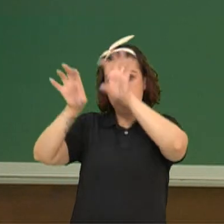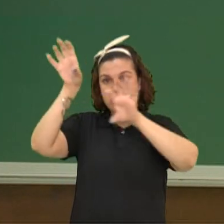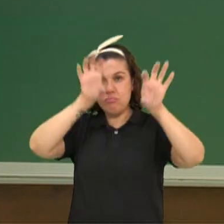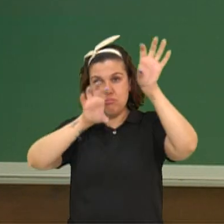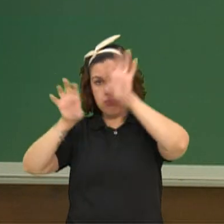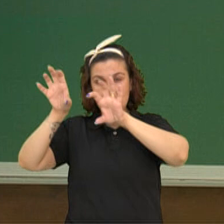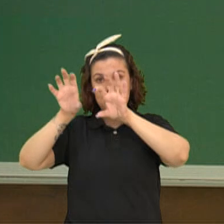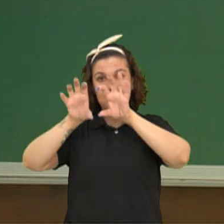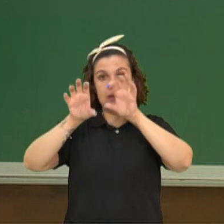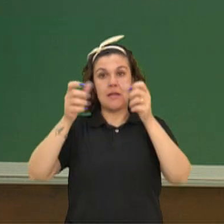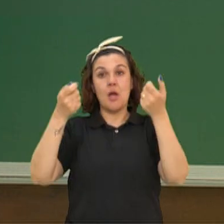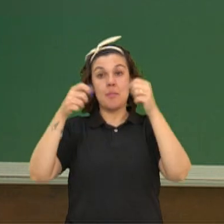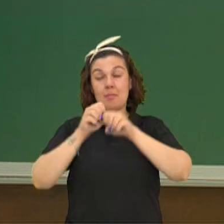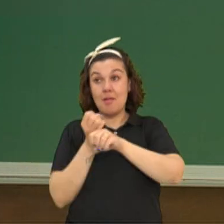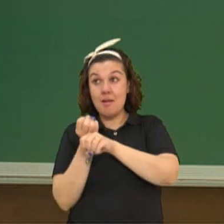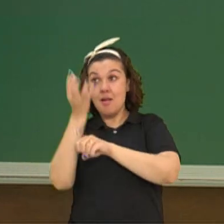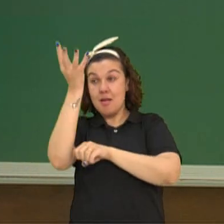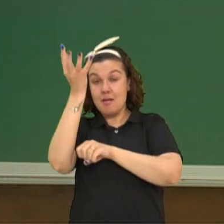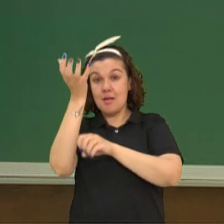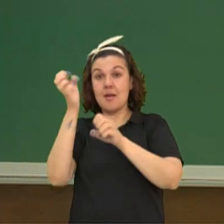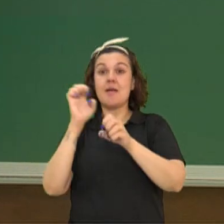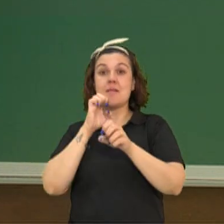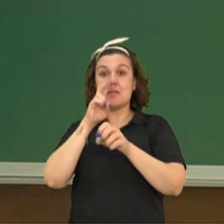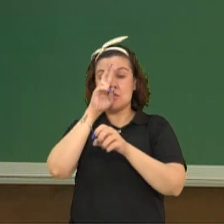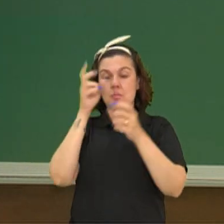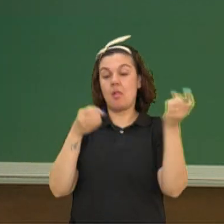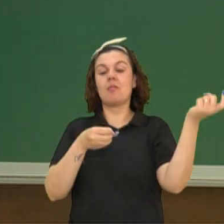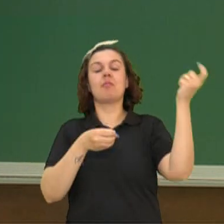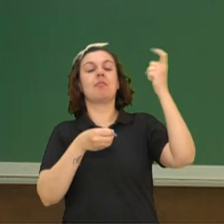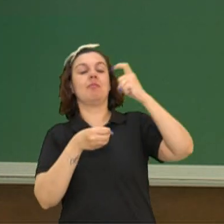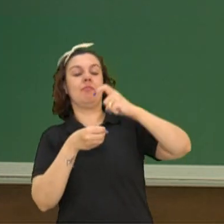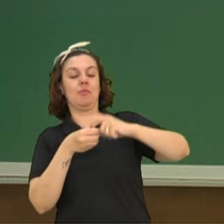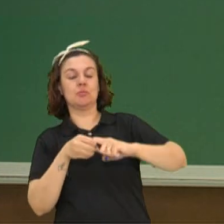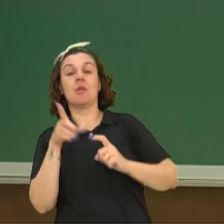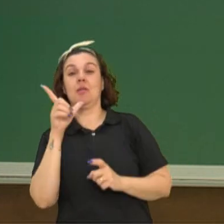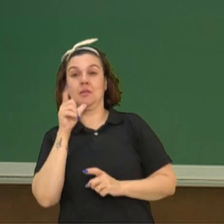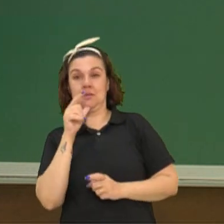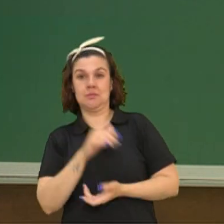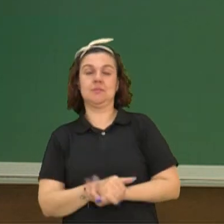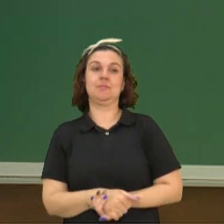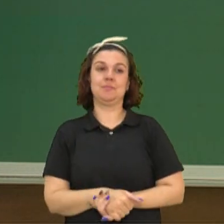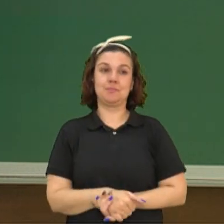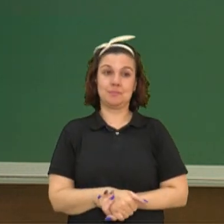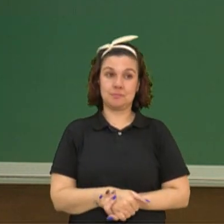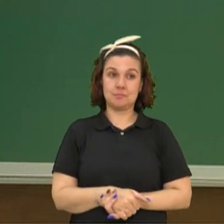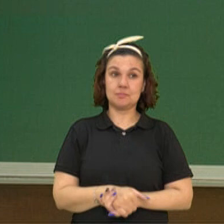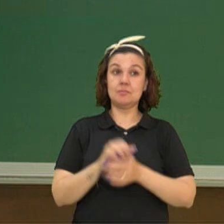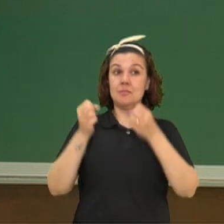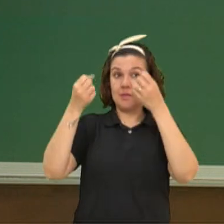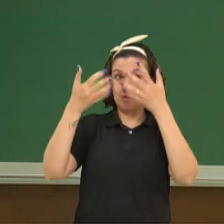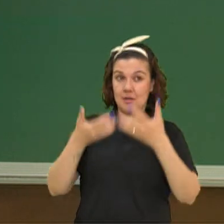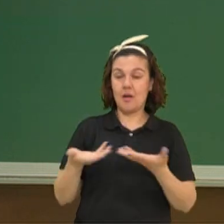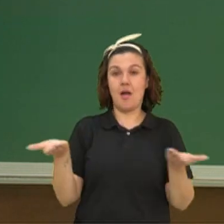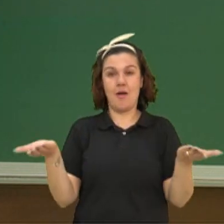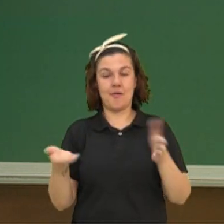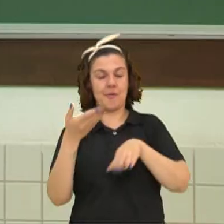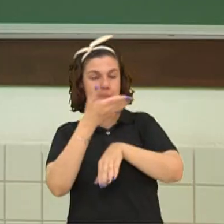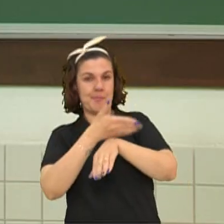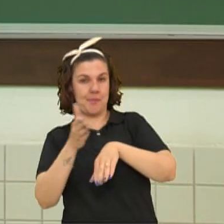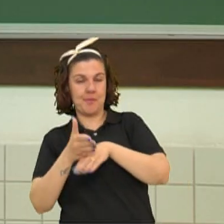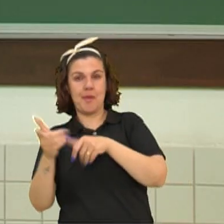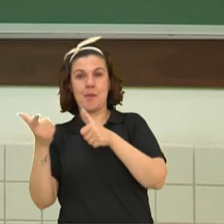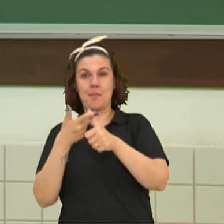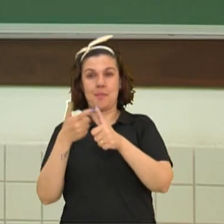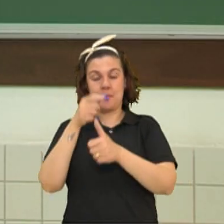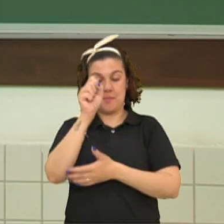e aquecida, precisa liberar energia para que ela volte ao estado líquido. Dito isso, vamos para a nossa